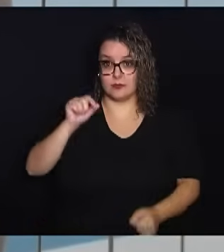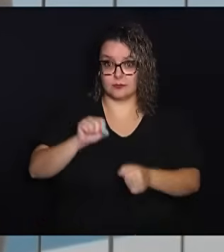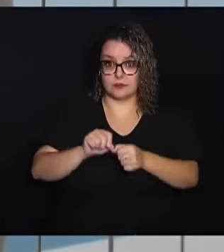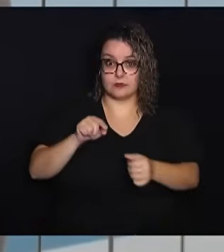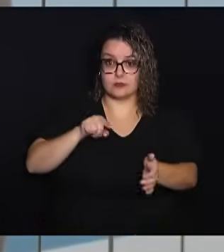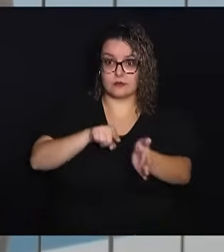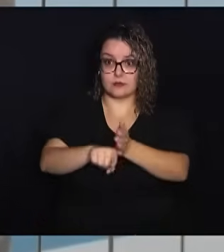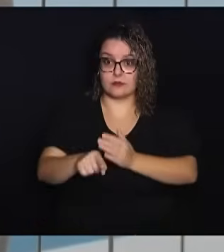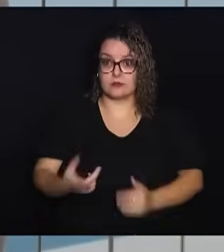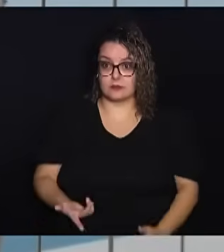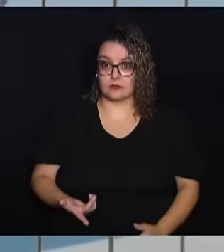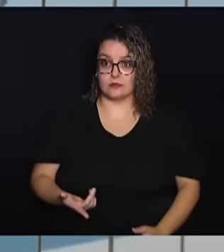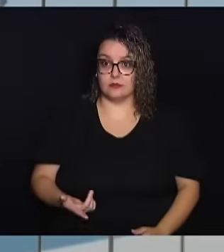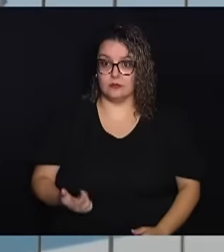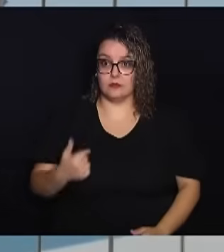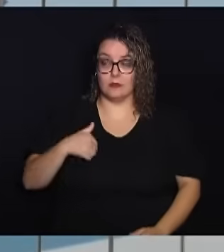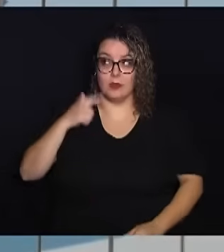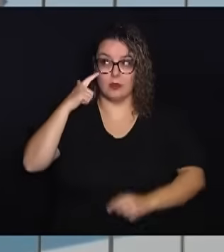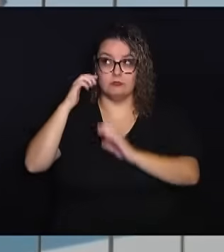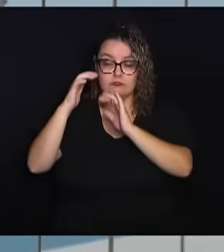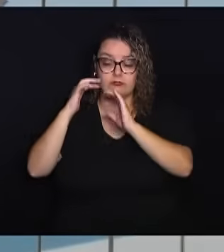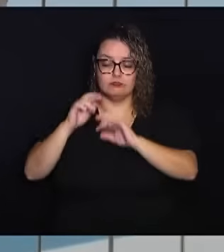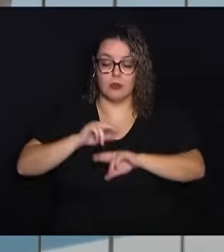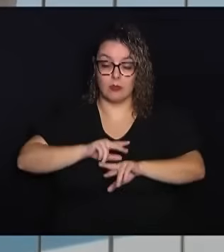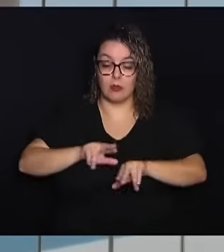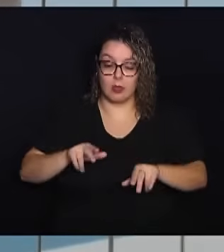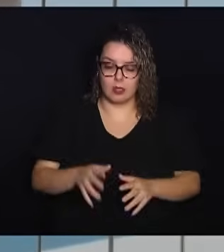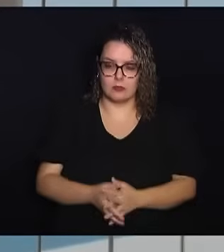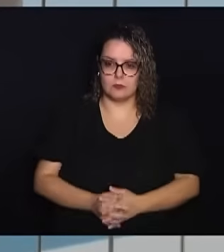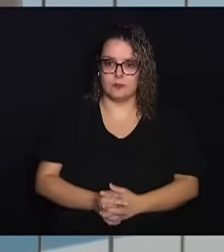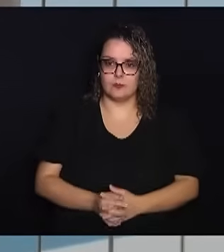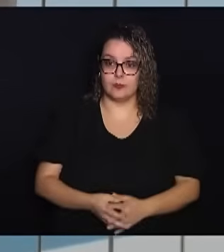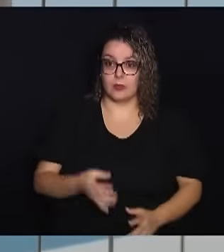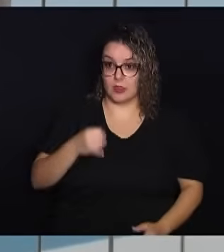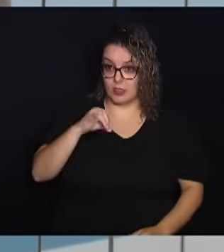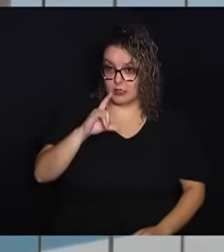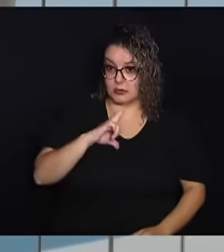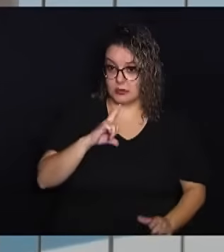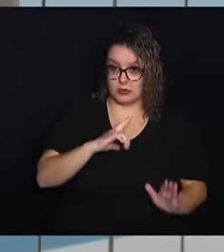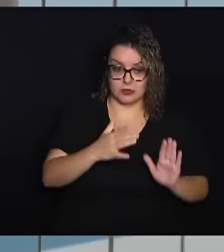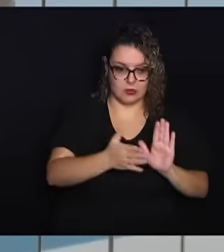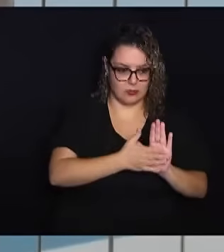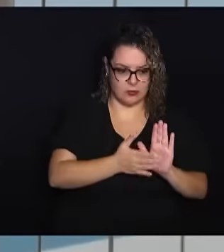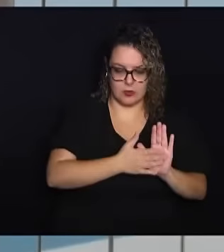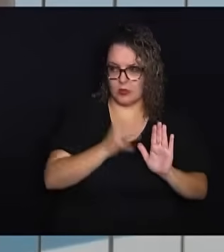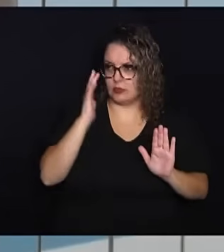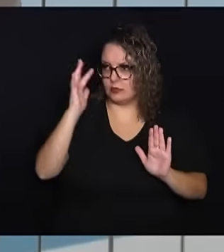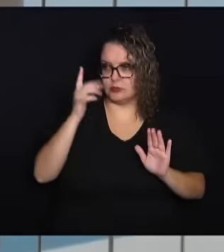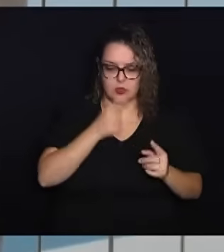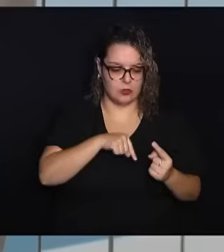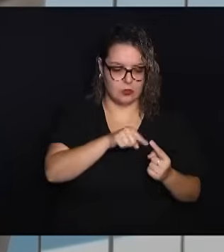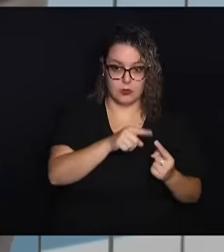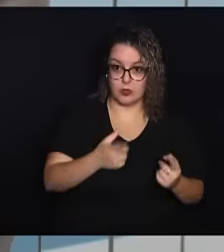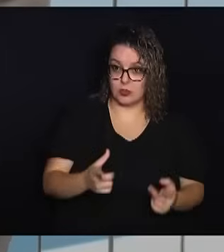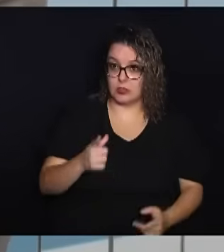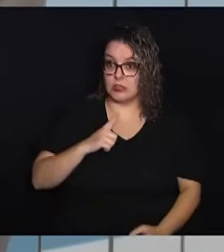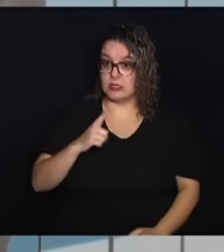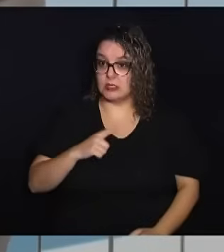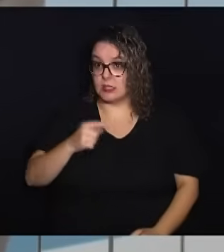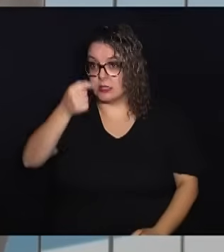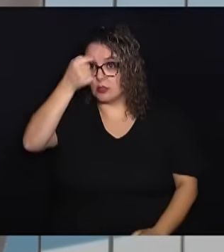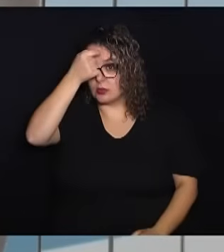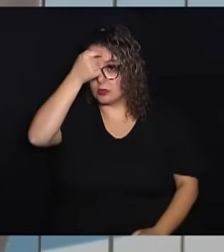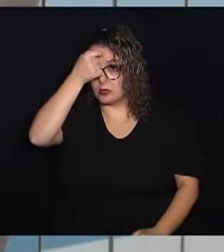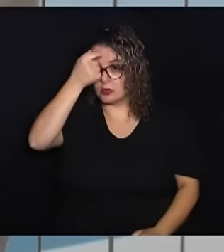que me trouxe muitas reflexões. Se você tem um propósito, um sonho, um objetivo, e você tem